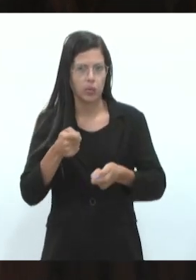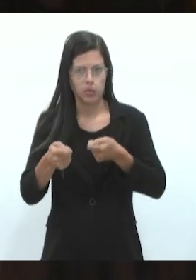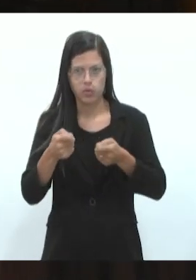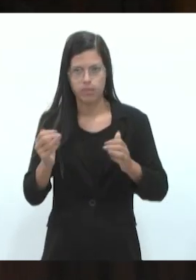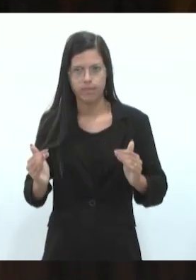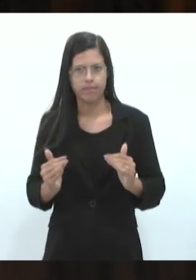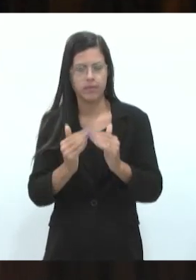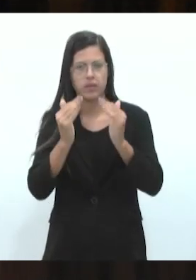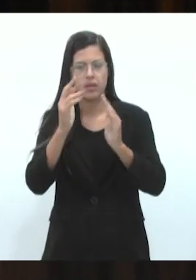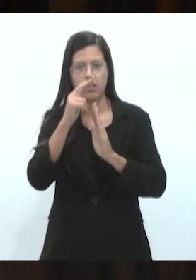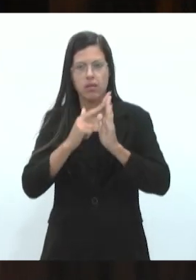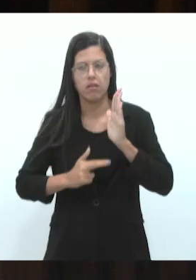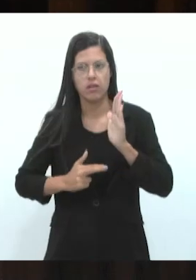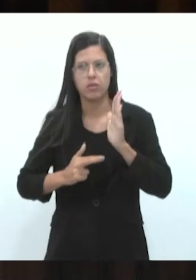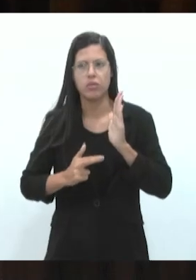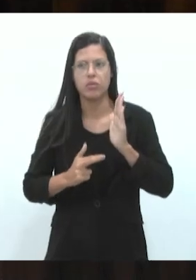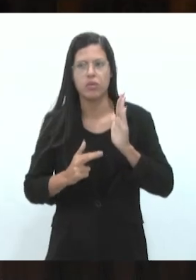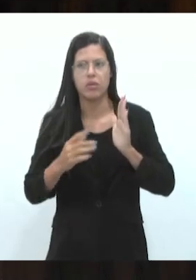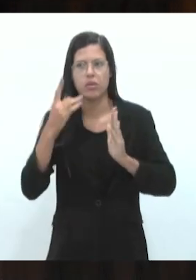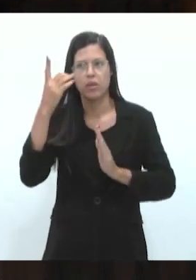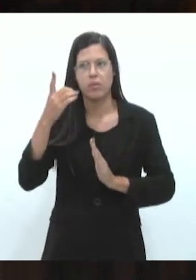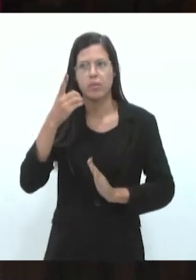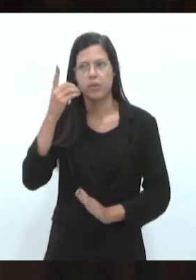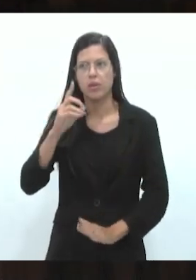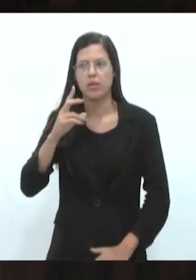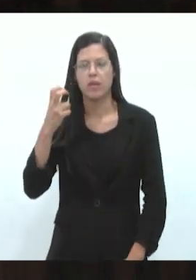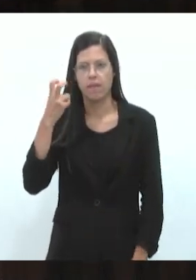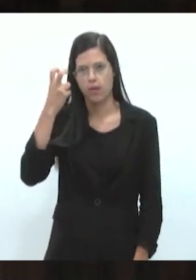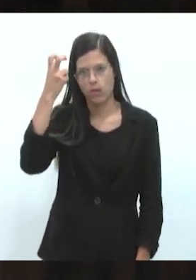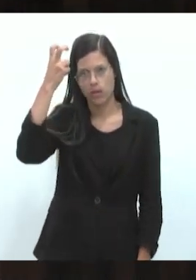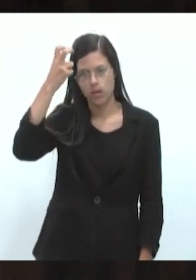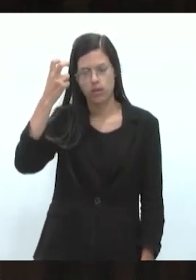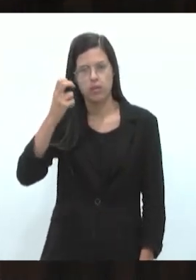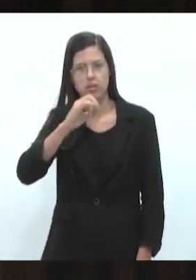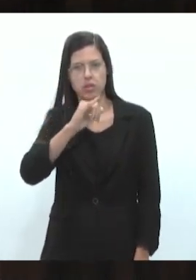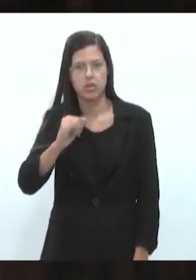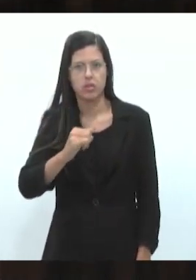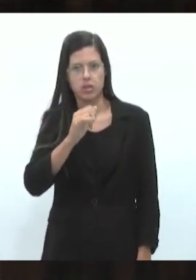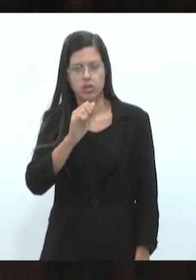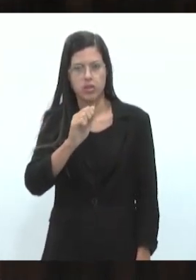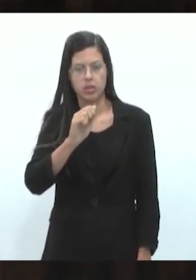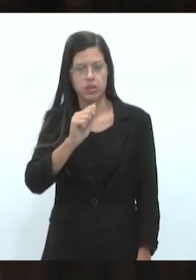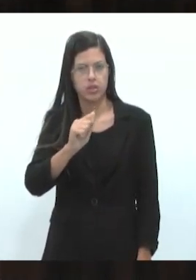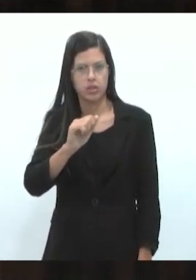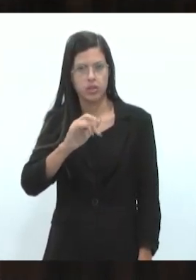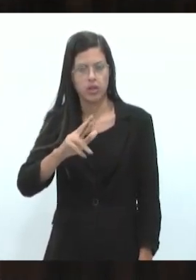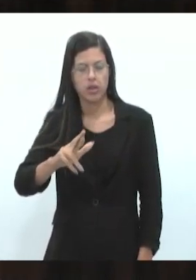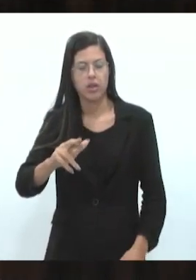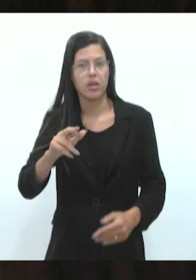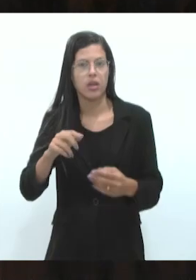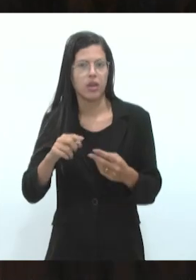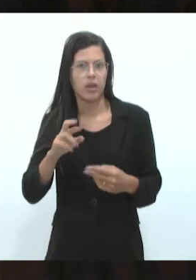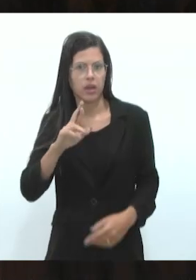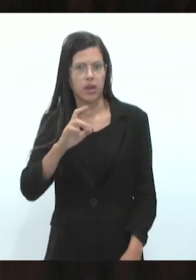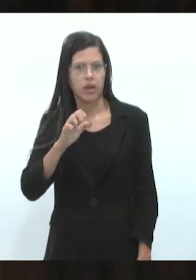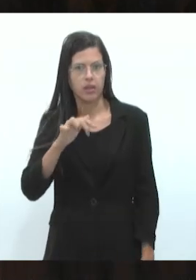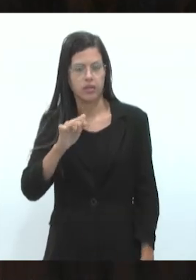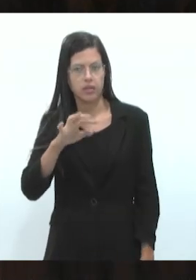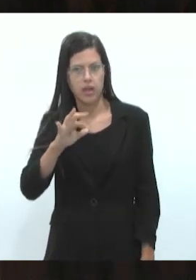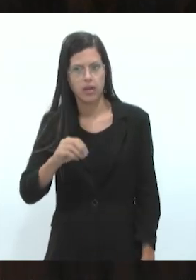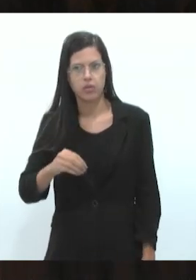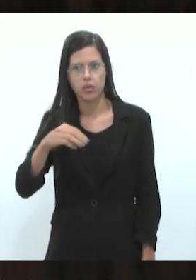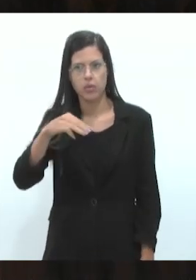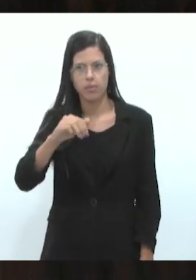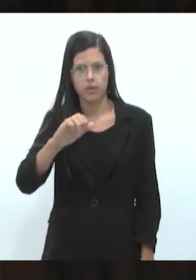favorável. Relatores: deputados Verônica Lima, Jair Bittencourt, Renato Machado e Renato Miranda.